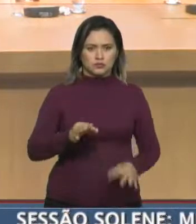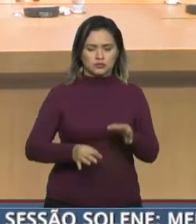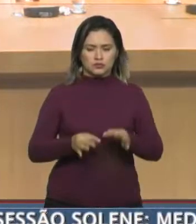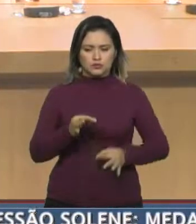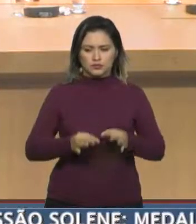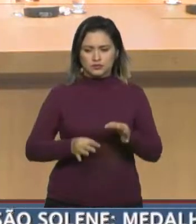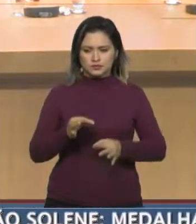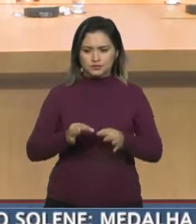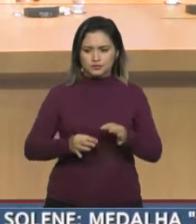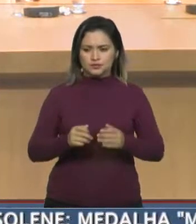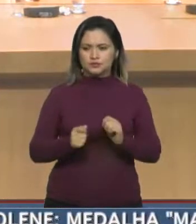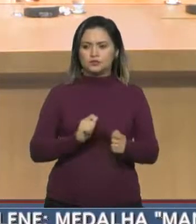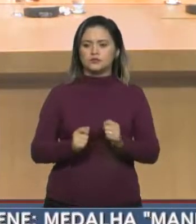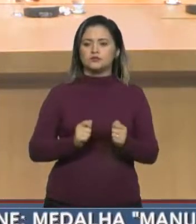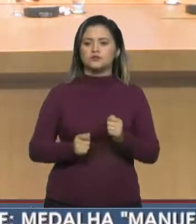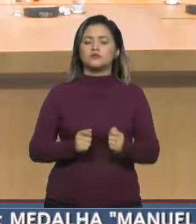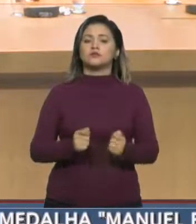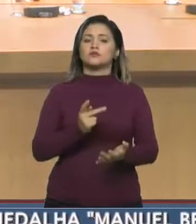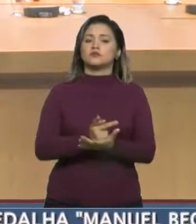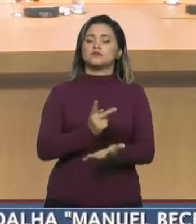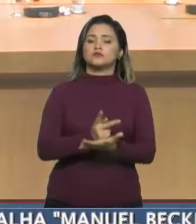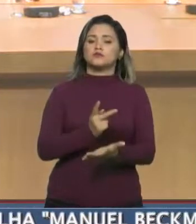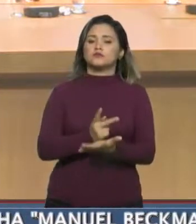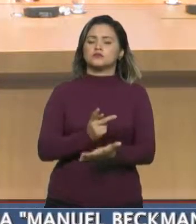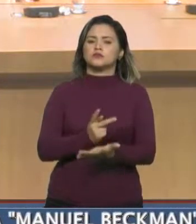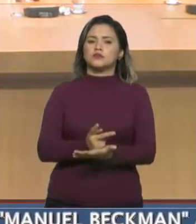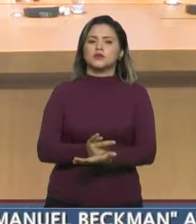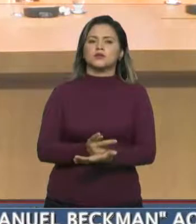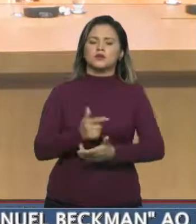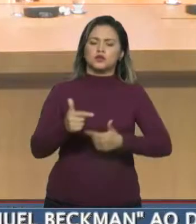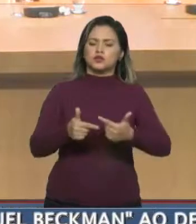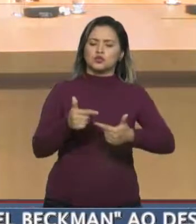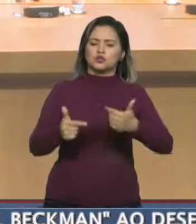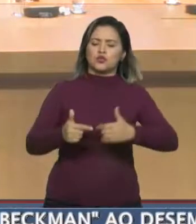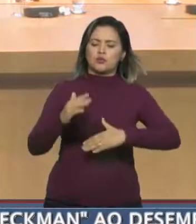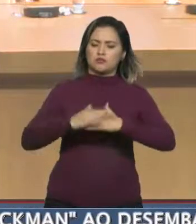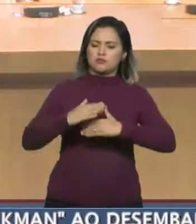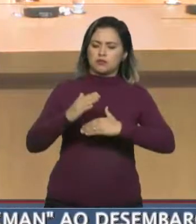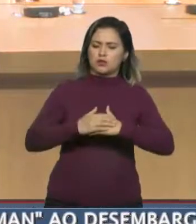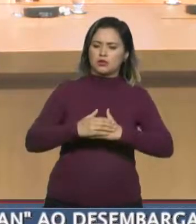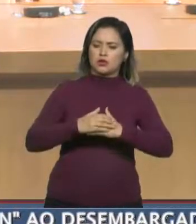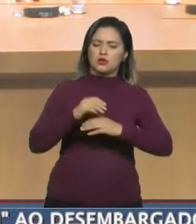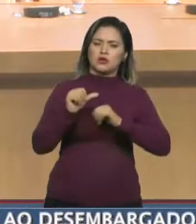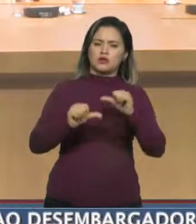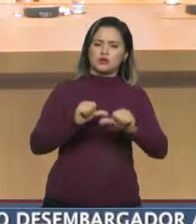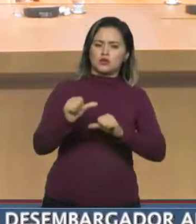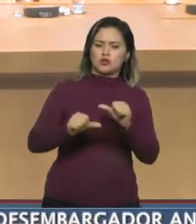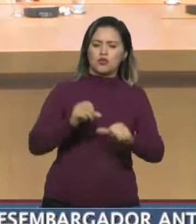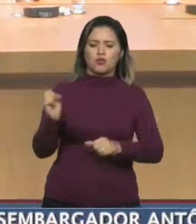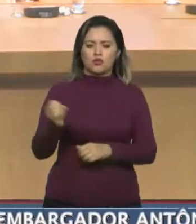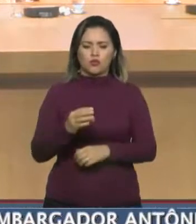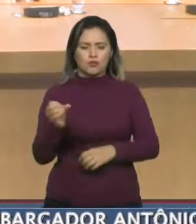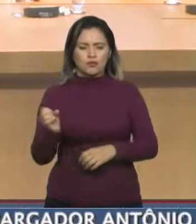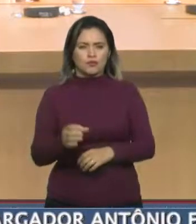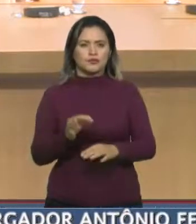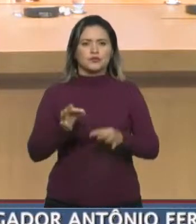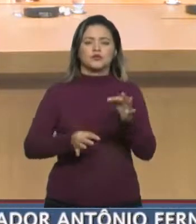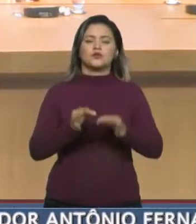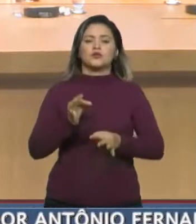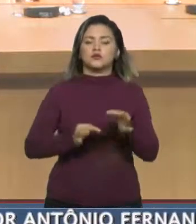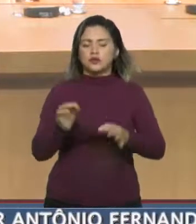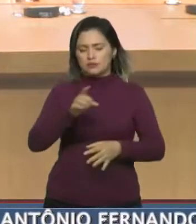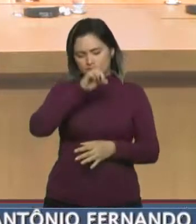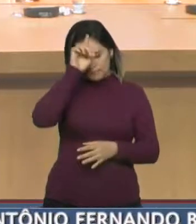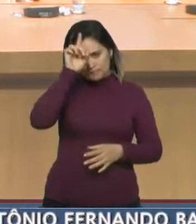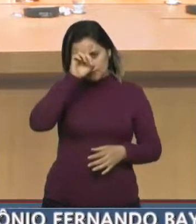propugnou sempre pela autonomia, independência, modernização e socialização da justiça. Idealizador e